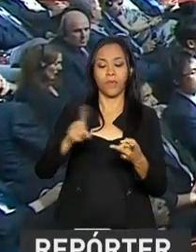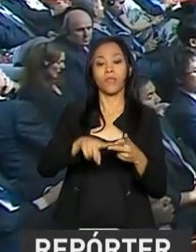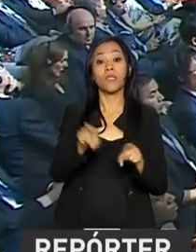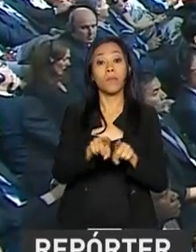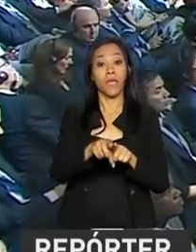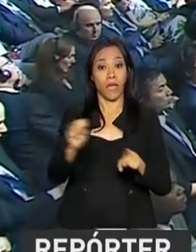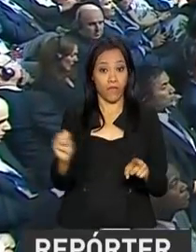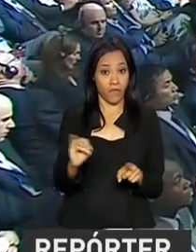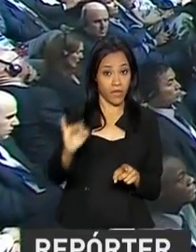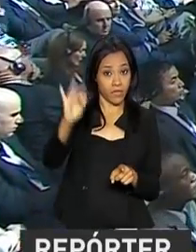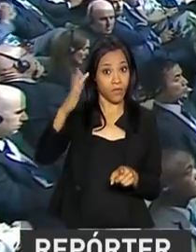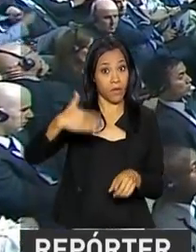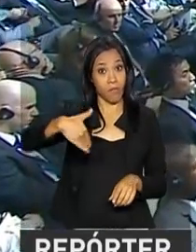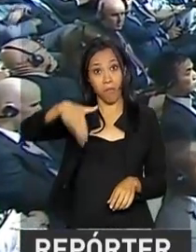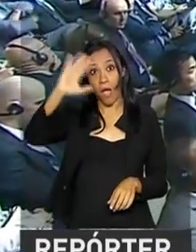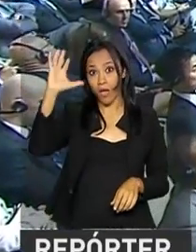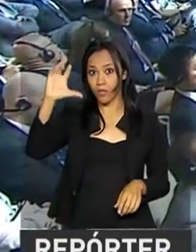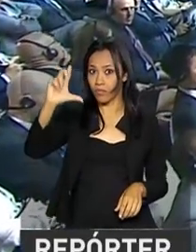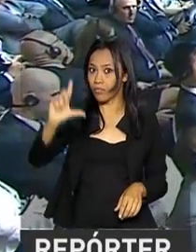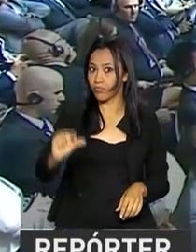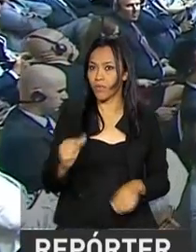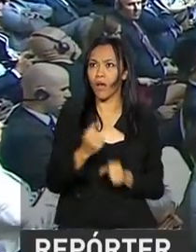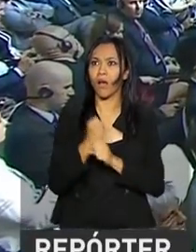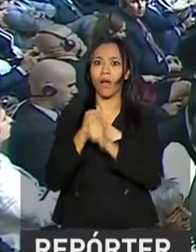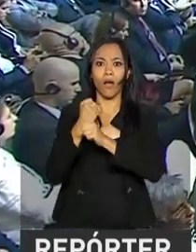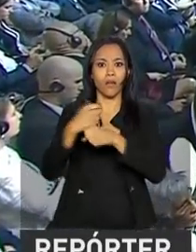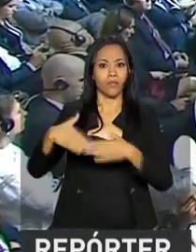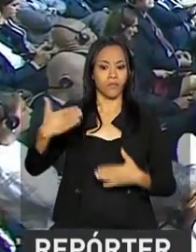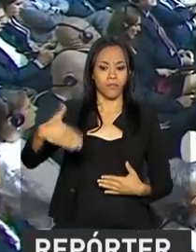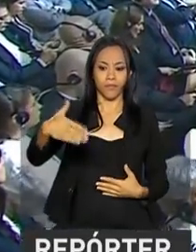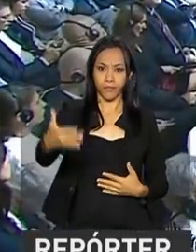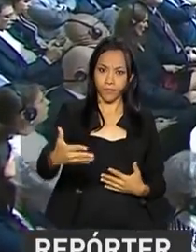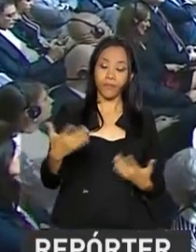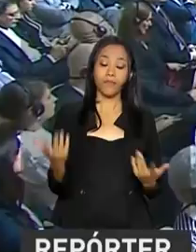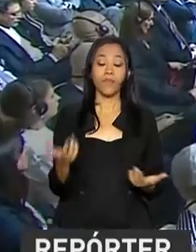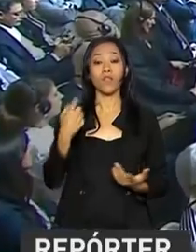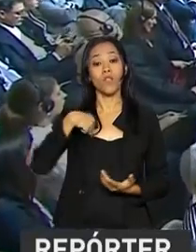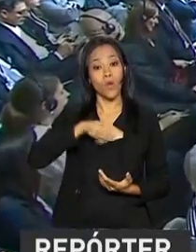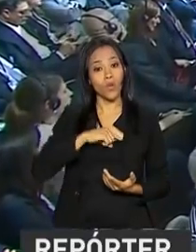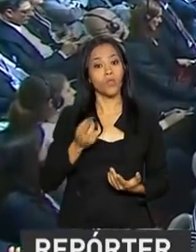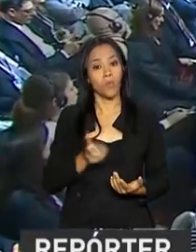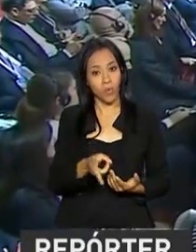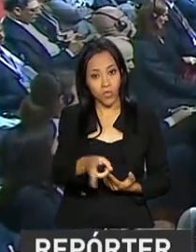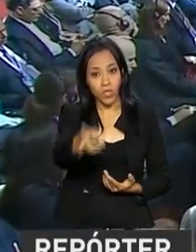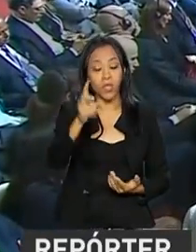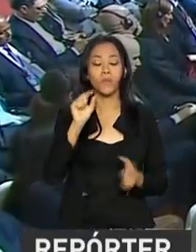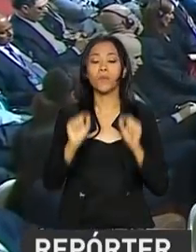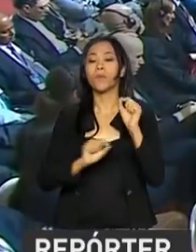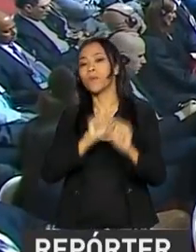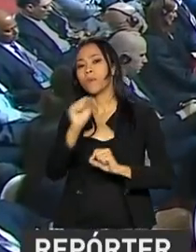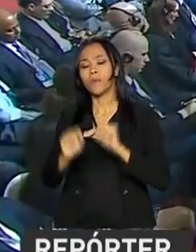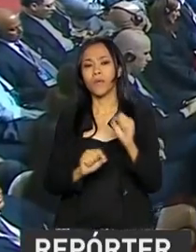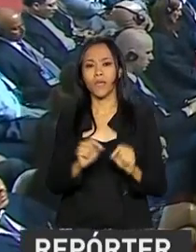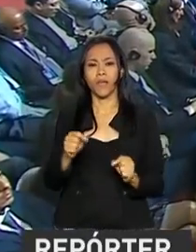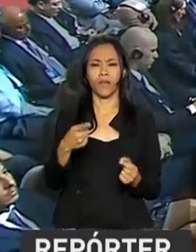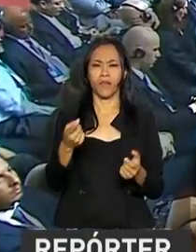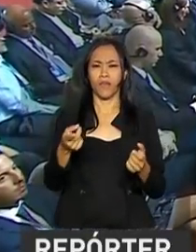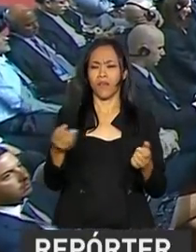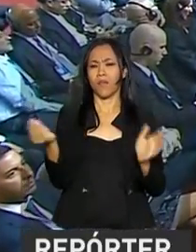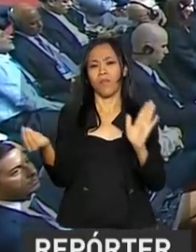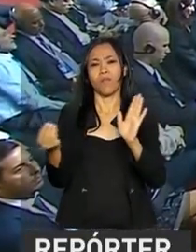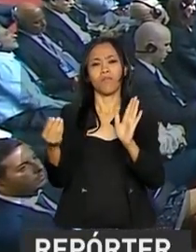é a mais baixa e muitos anos seguidos estamos levando adiante ambiciosa agenda de reformas